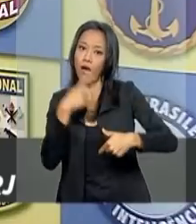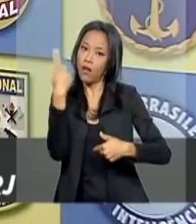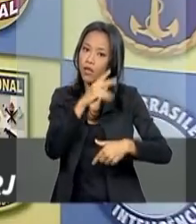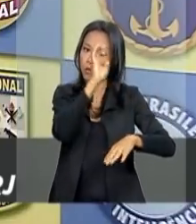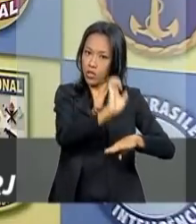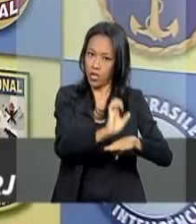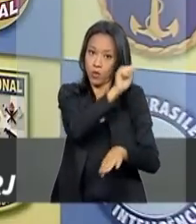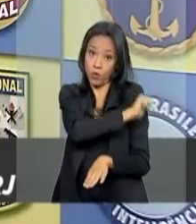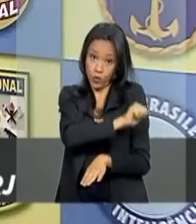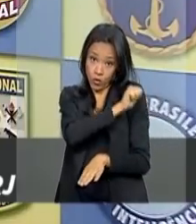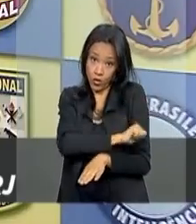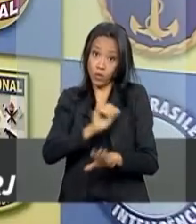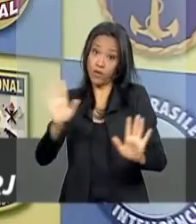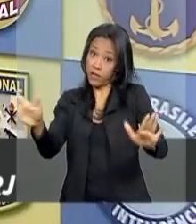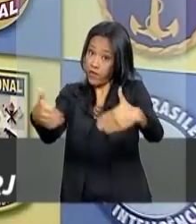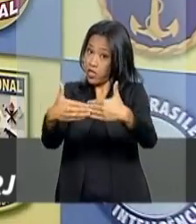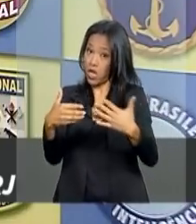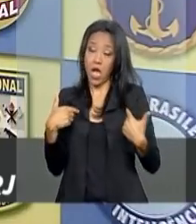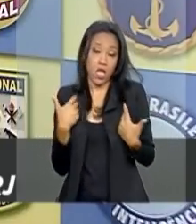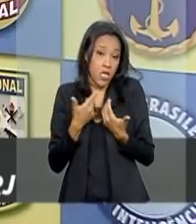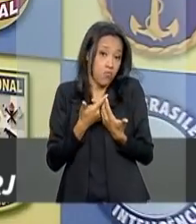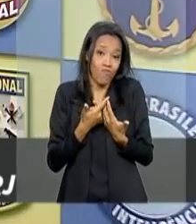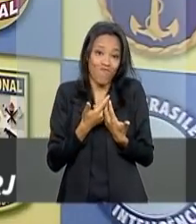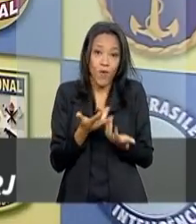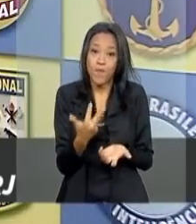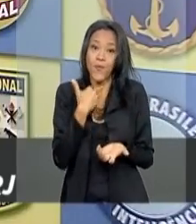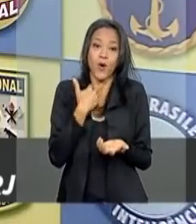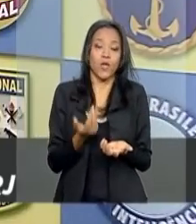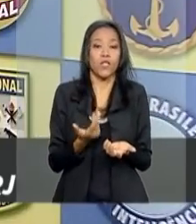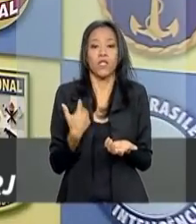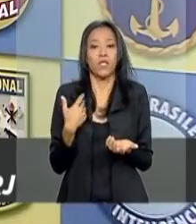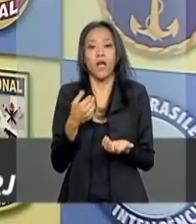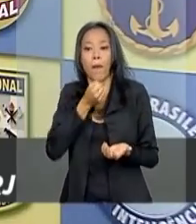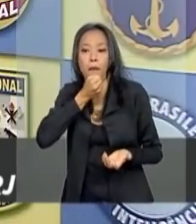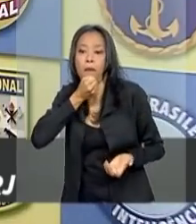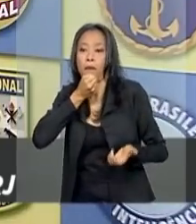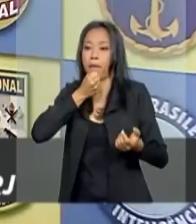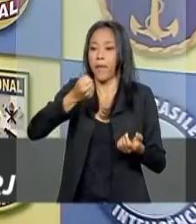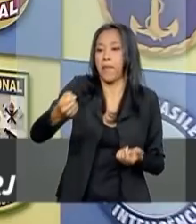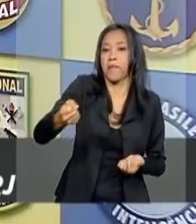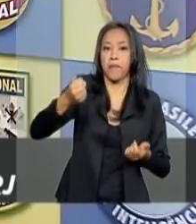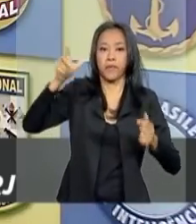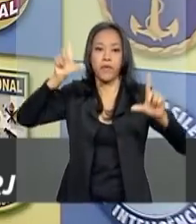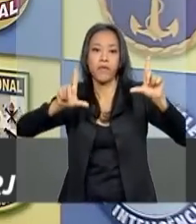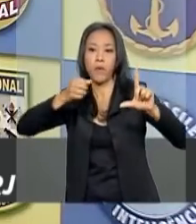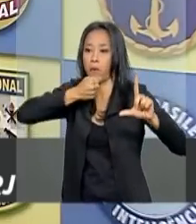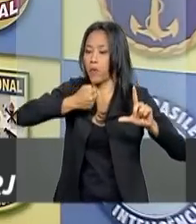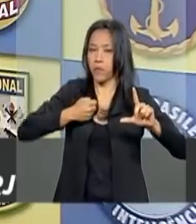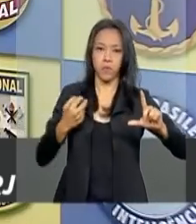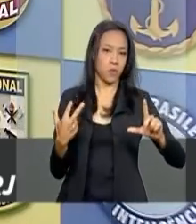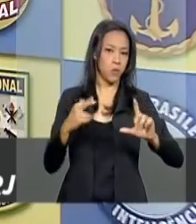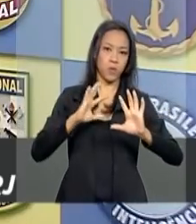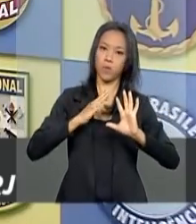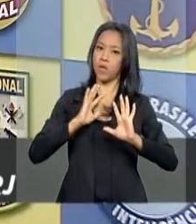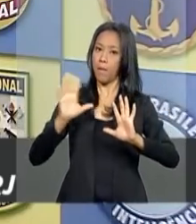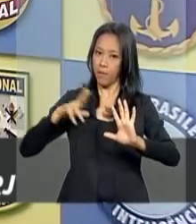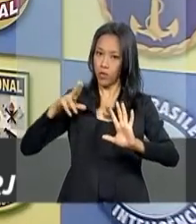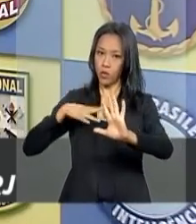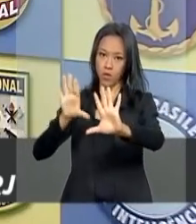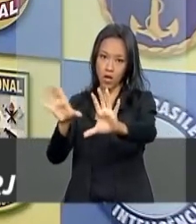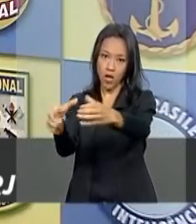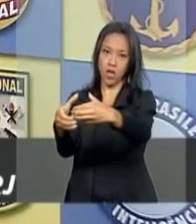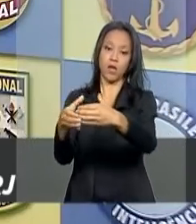e sérgio não vai ser fechada portanto não vai poder ter a participação da imprensa mas não mais técnica portanto uma reunião fechada